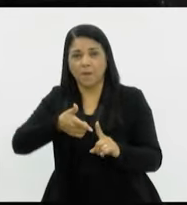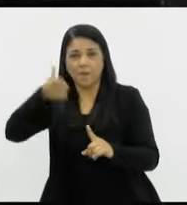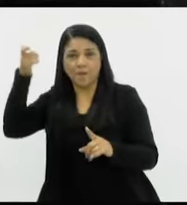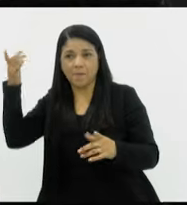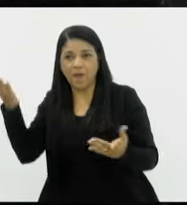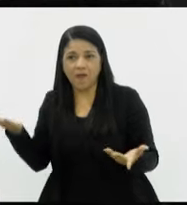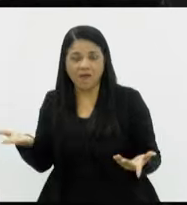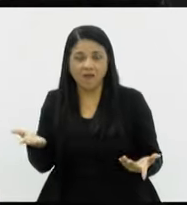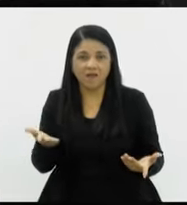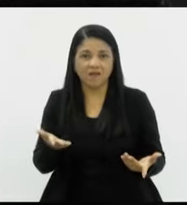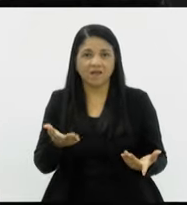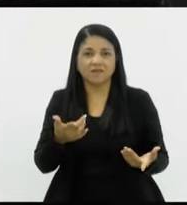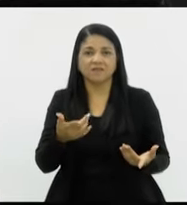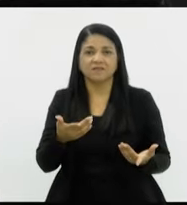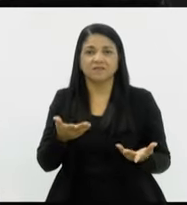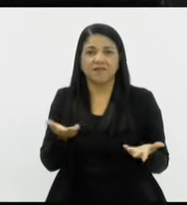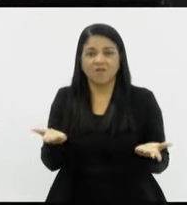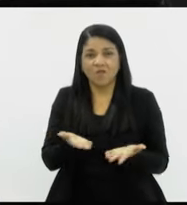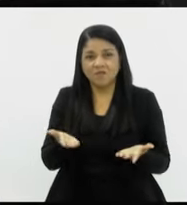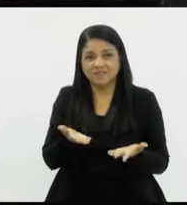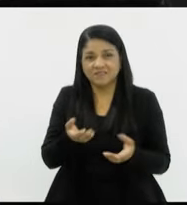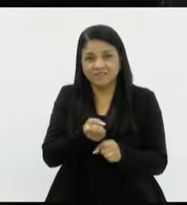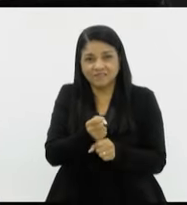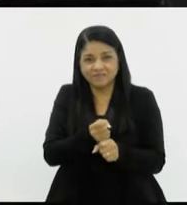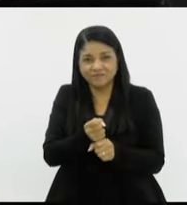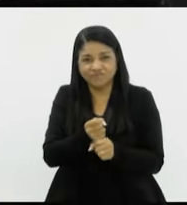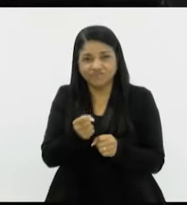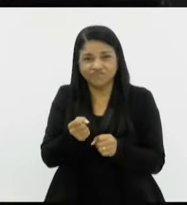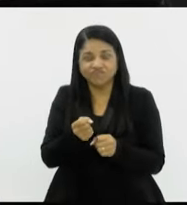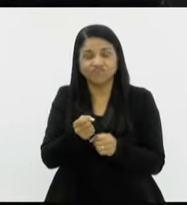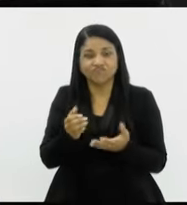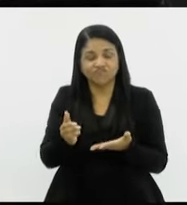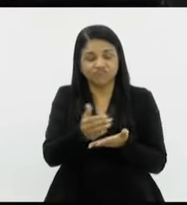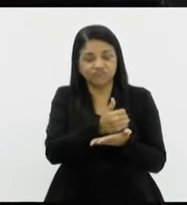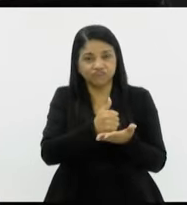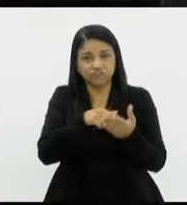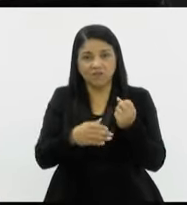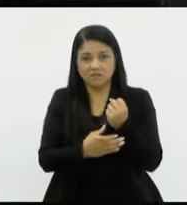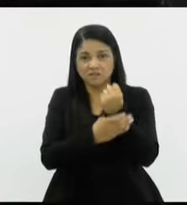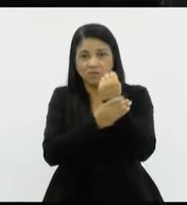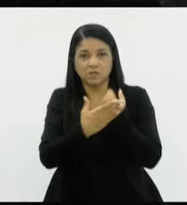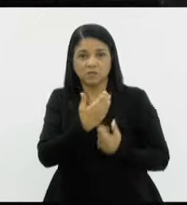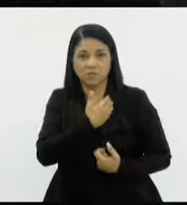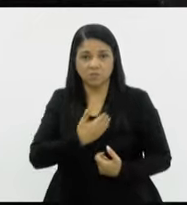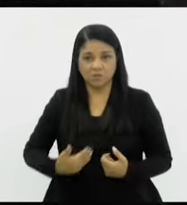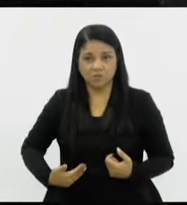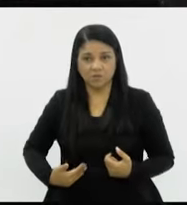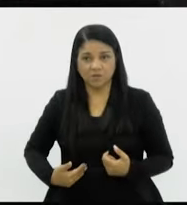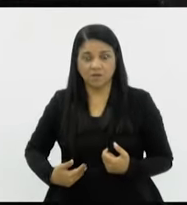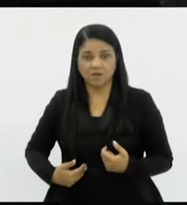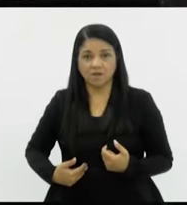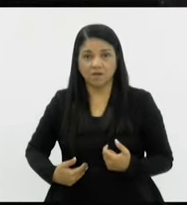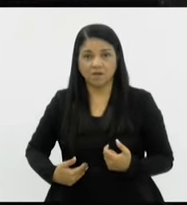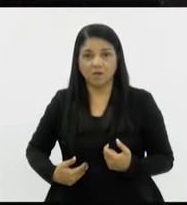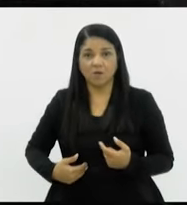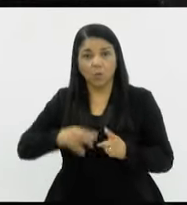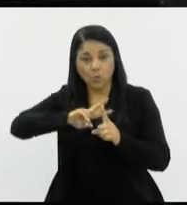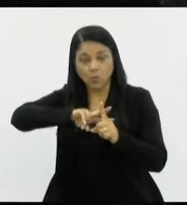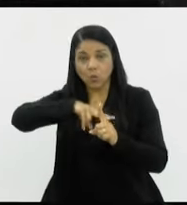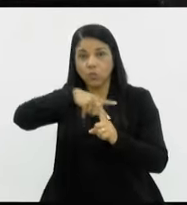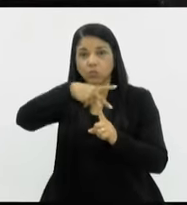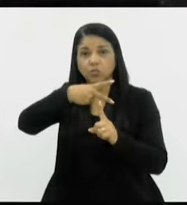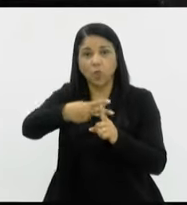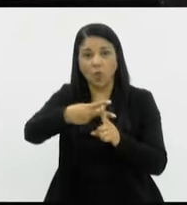ano, cheguemos ao triste dado que a segurança pública equivale exatamente o dobro